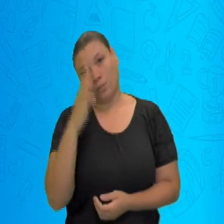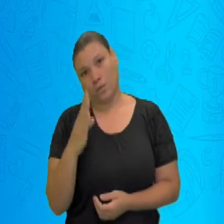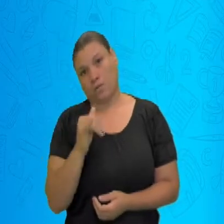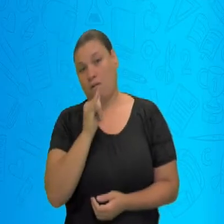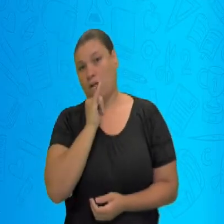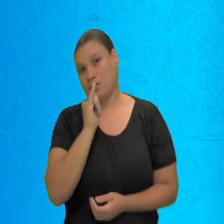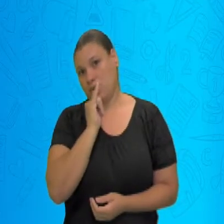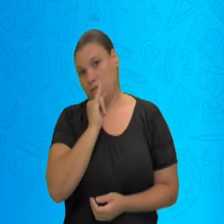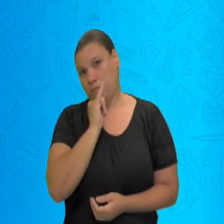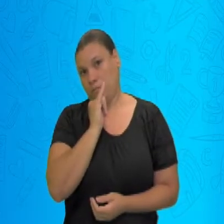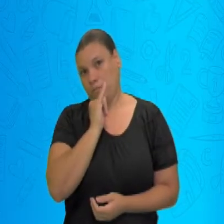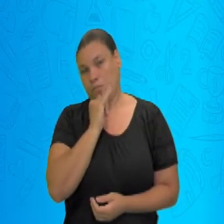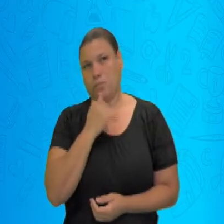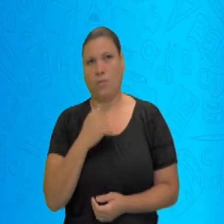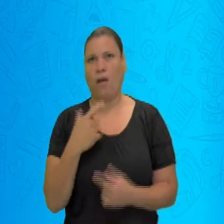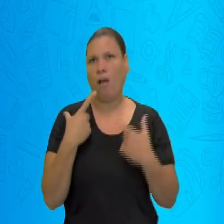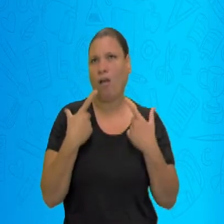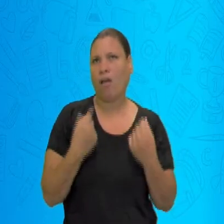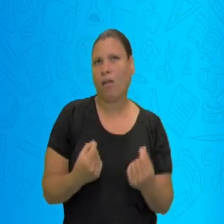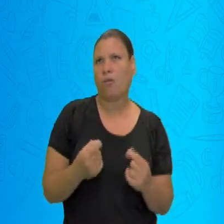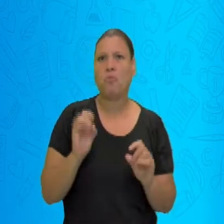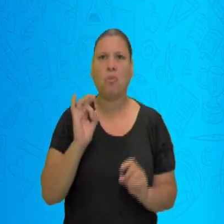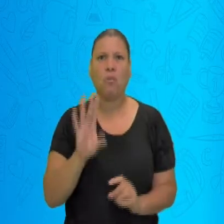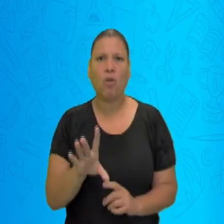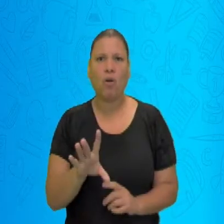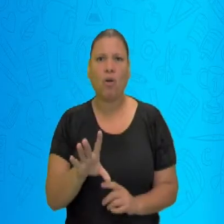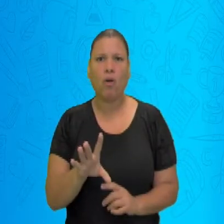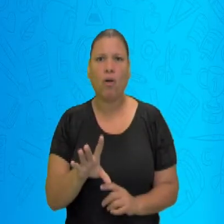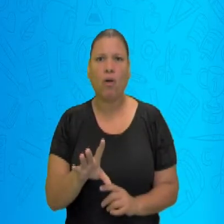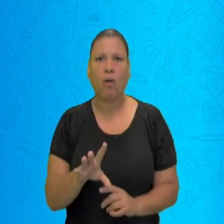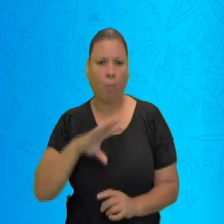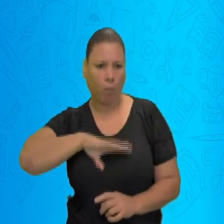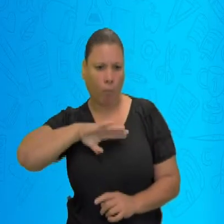o português e a Libras.